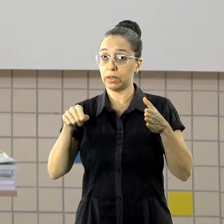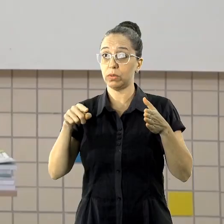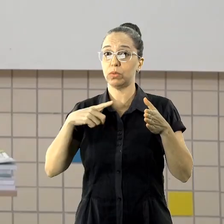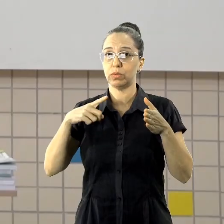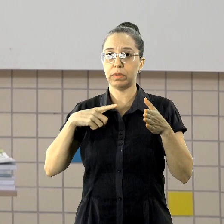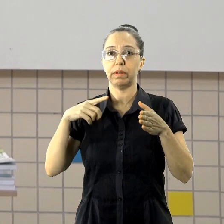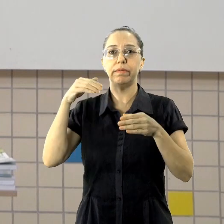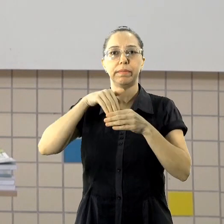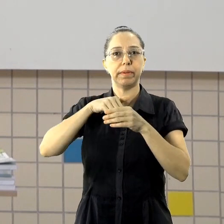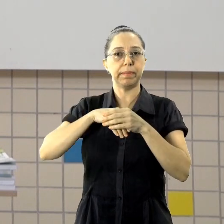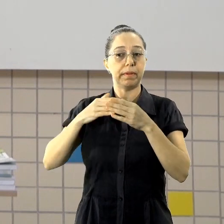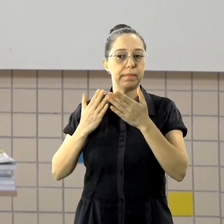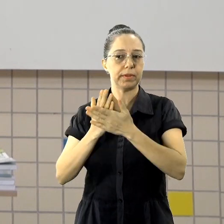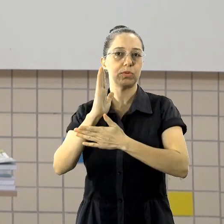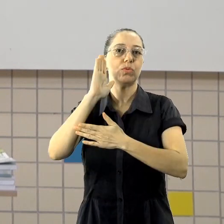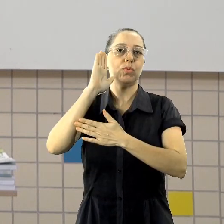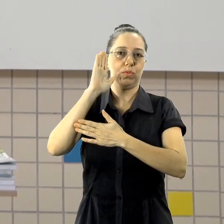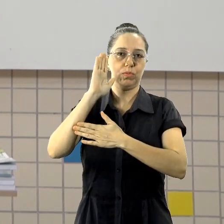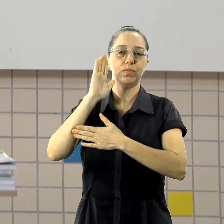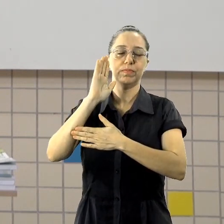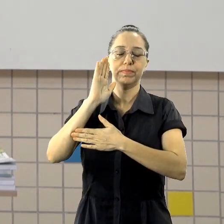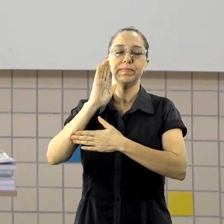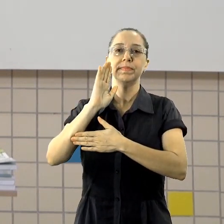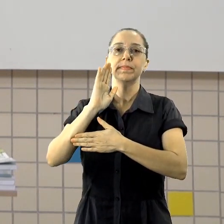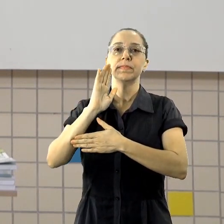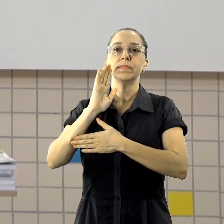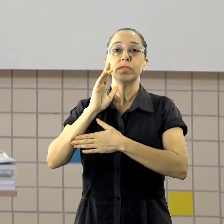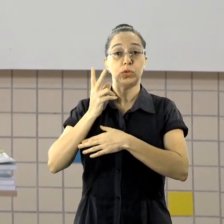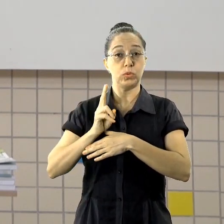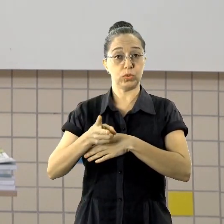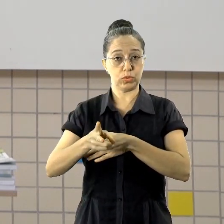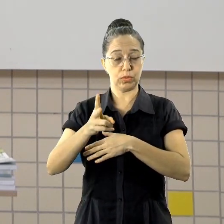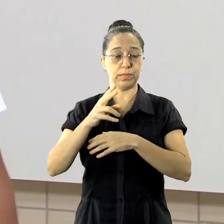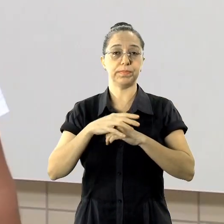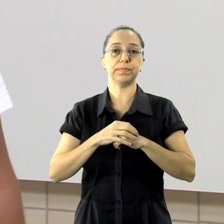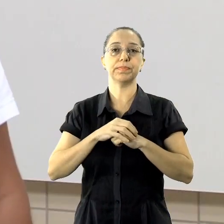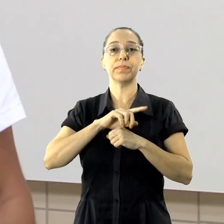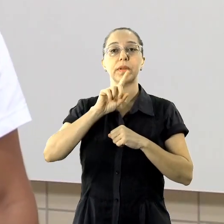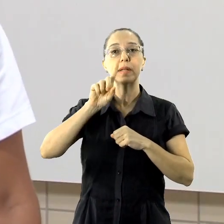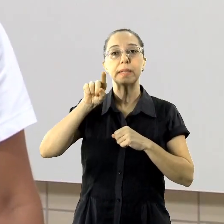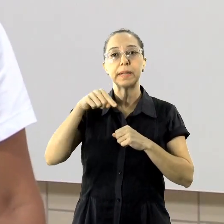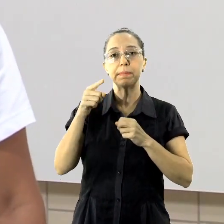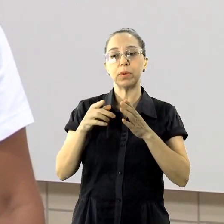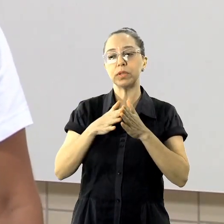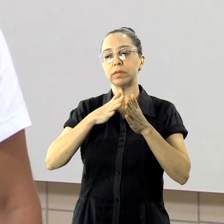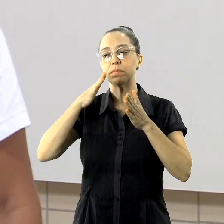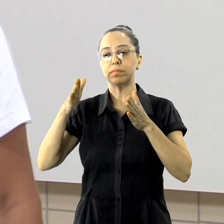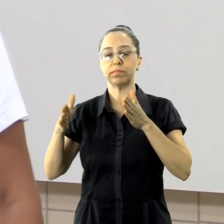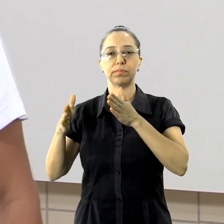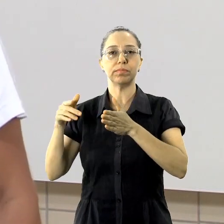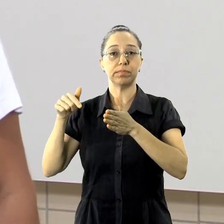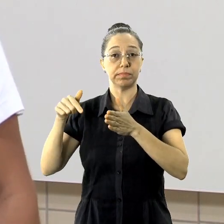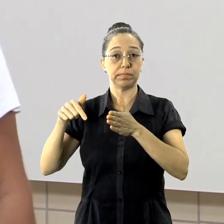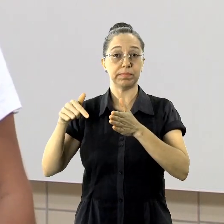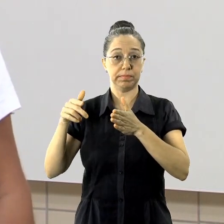ele ganhou a eleição e aí permaneceu. Depois vem um período chamado de